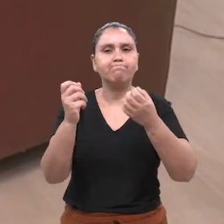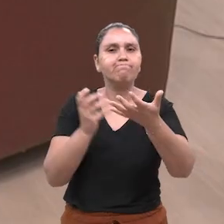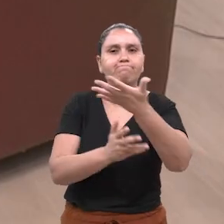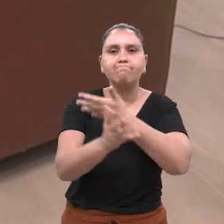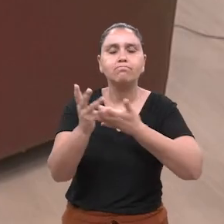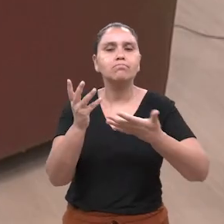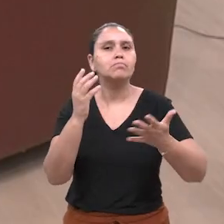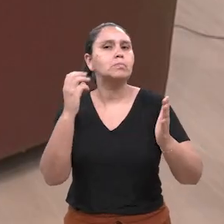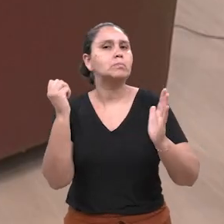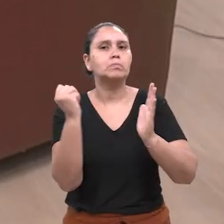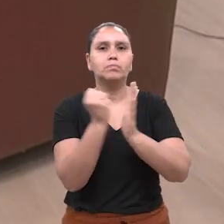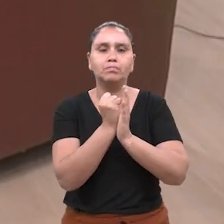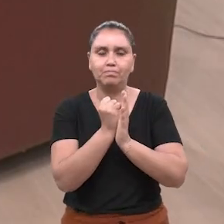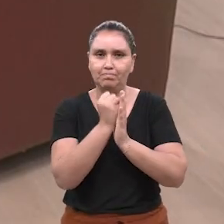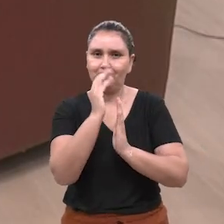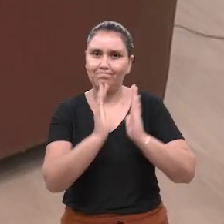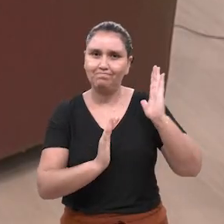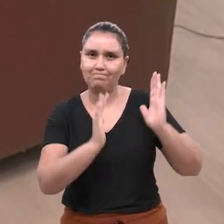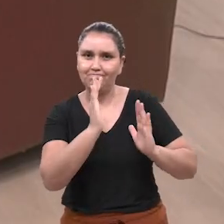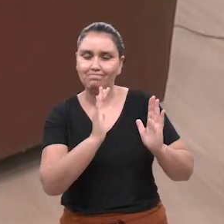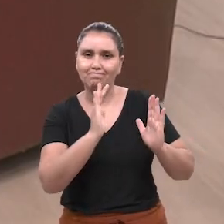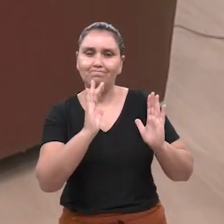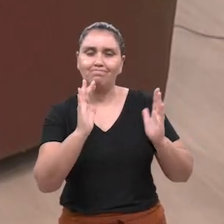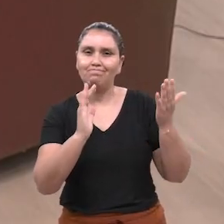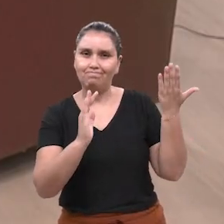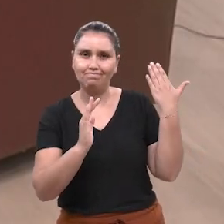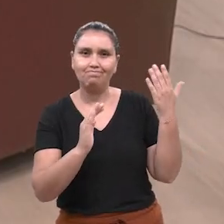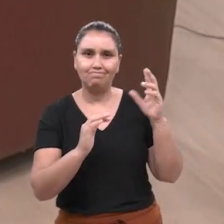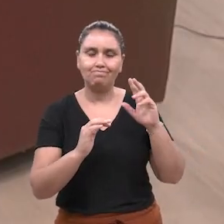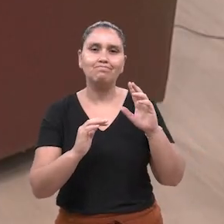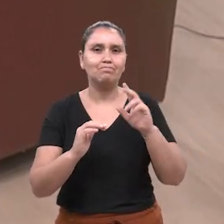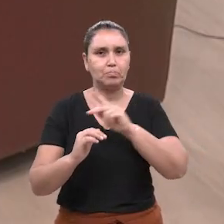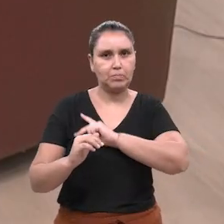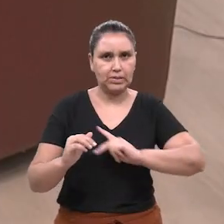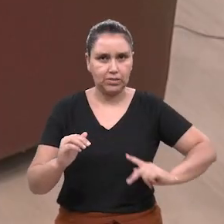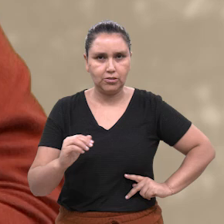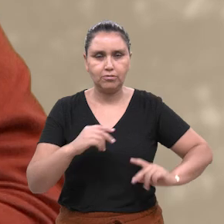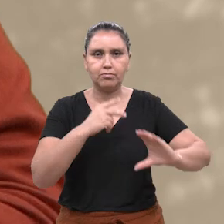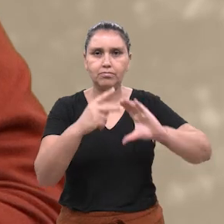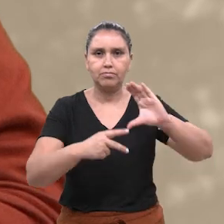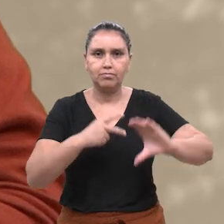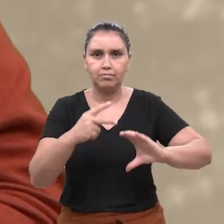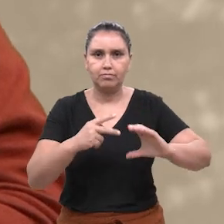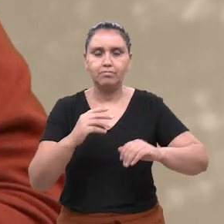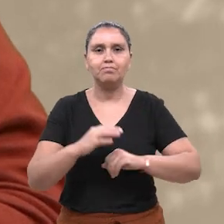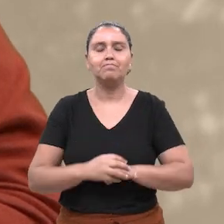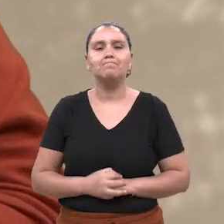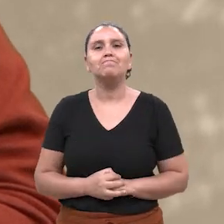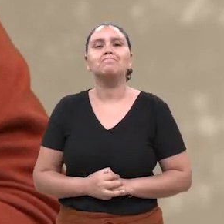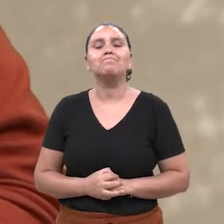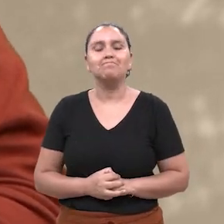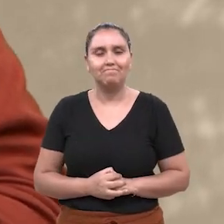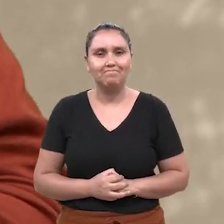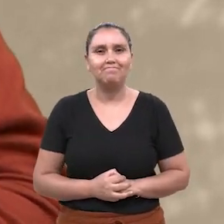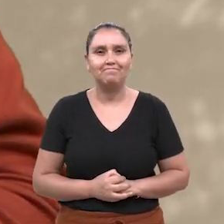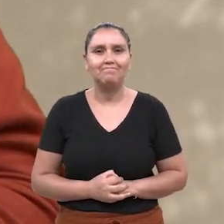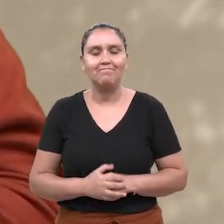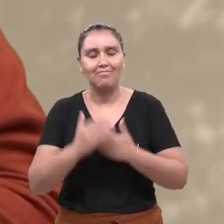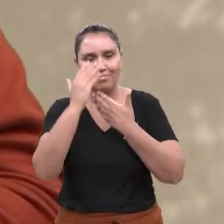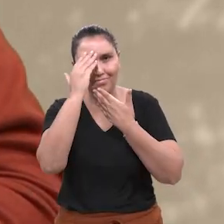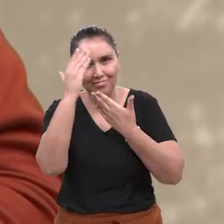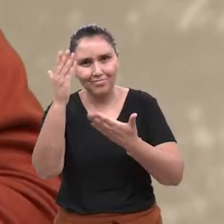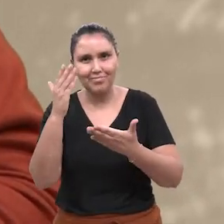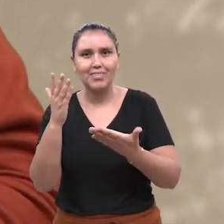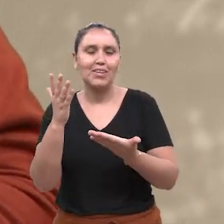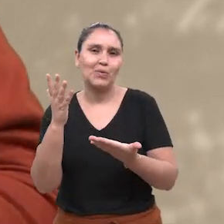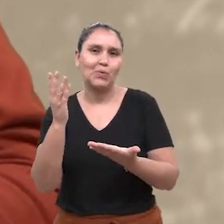momentos que te marcaram quando estiveste presidente da Câmara. Cris, minha querida, tudo bem? Eu que agradeço